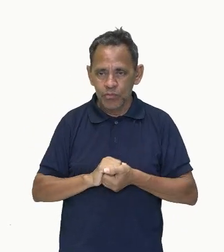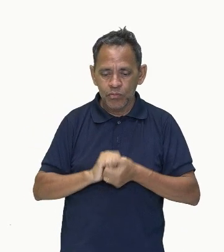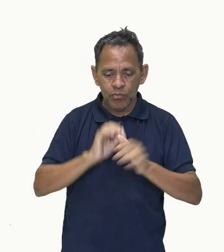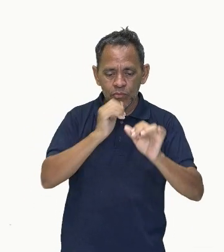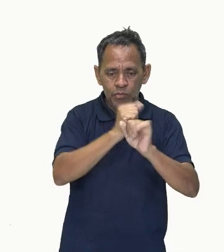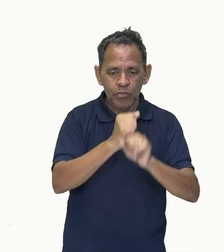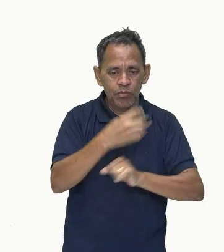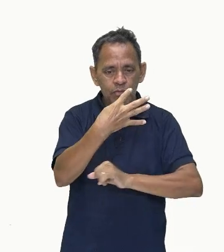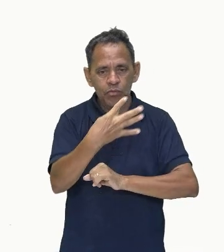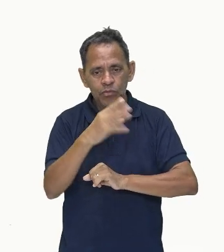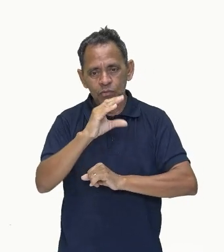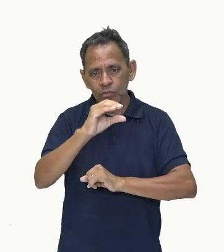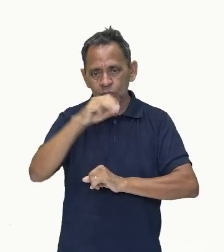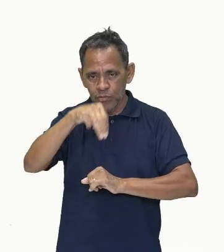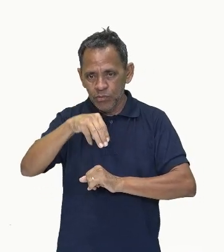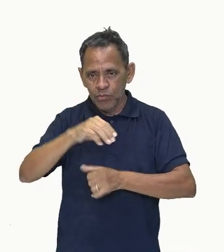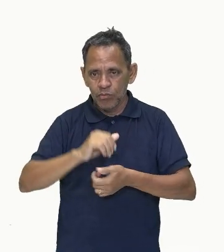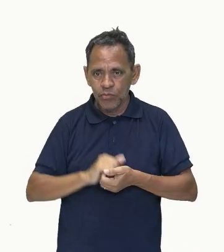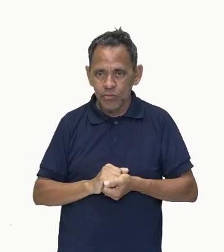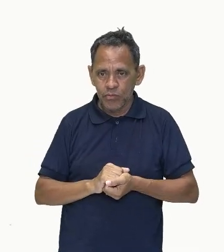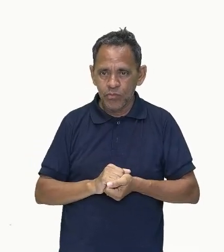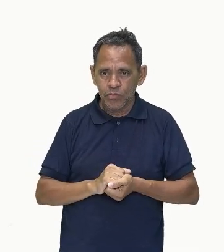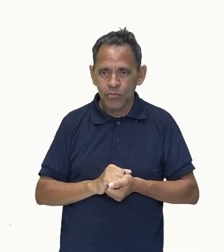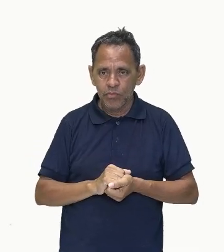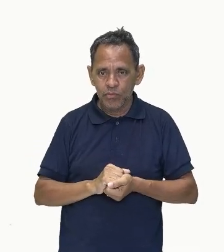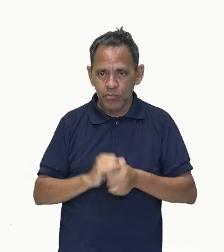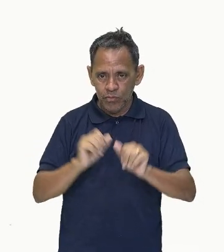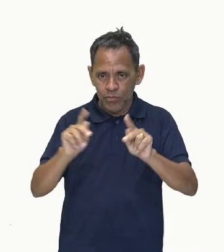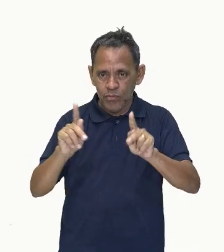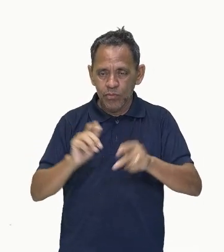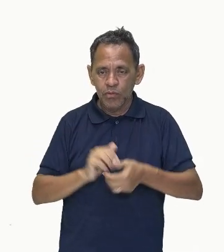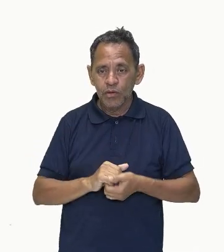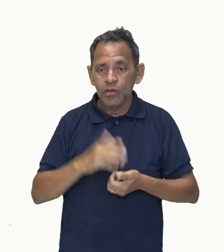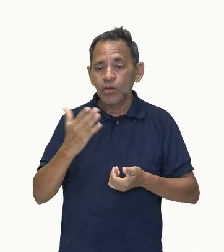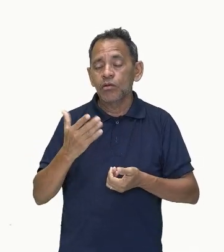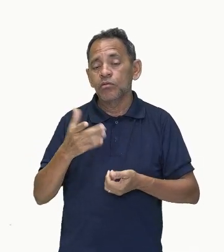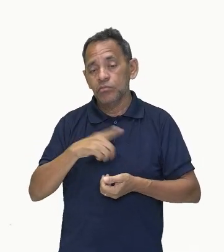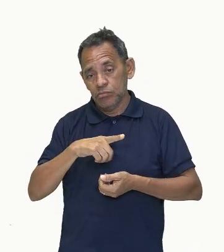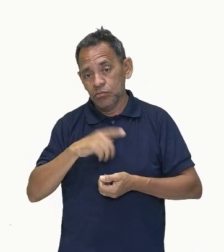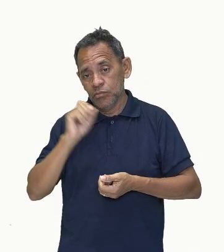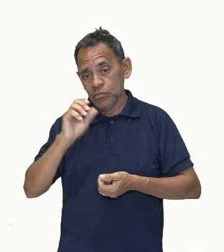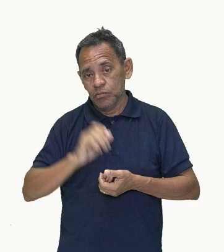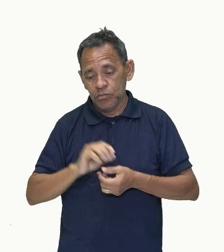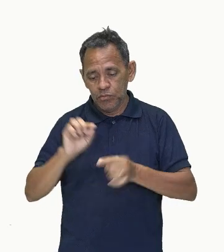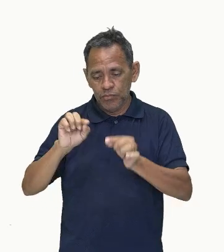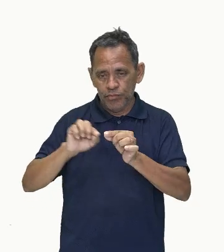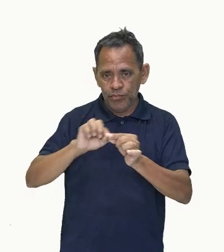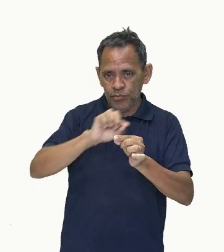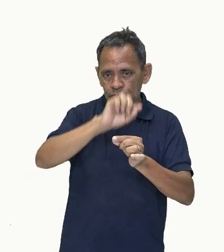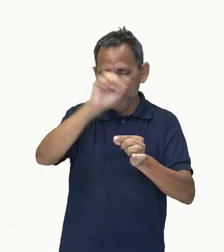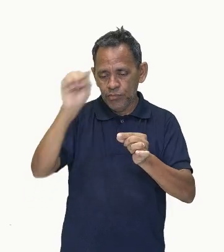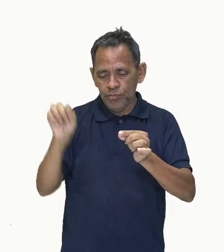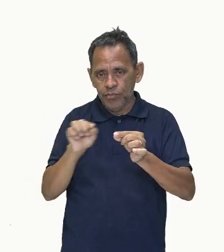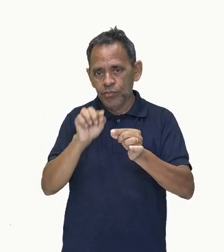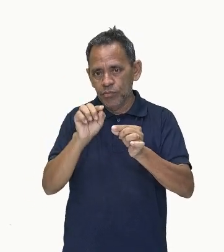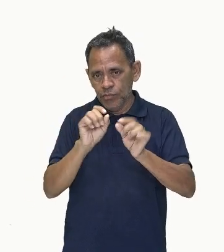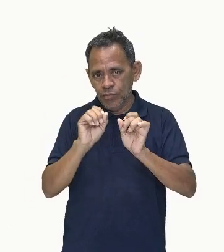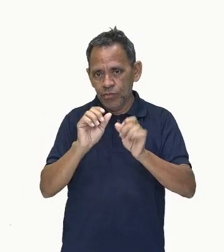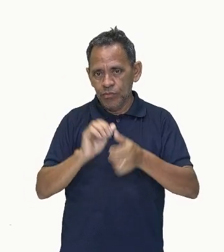4 centímetros. Muito bem. Então, nós temos aqui uma circunferência. Vou tentar desenhar aqui uma